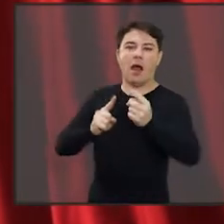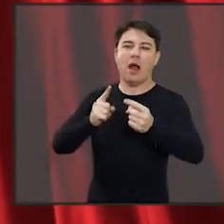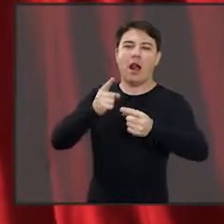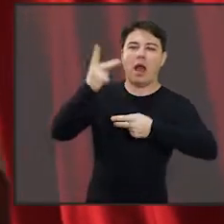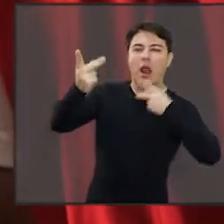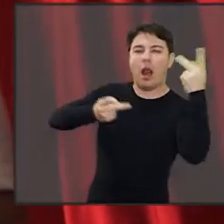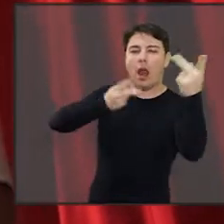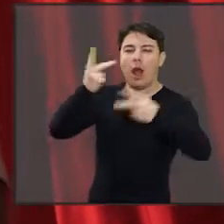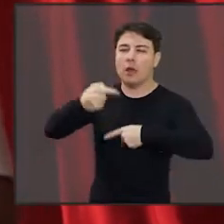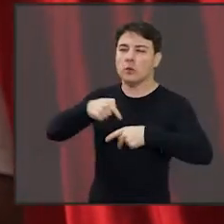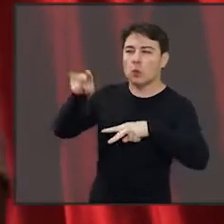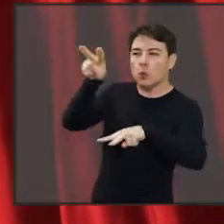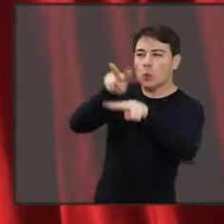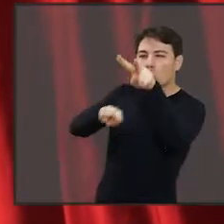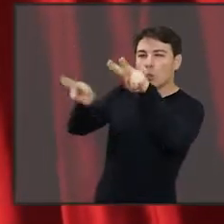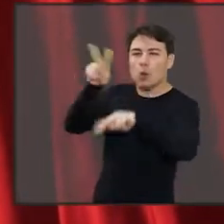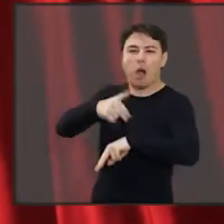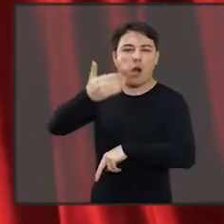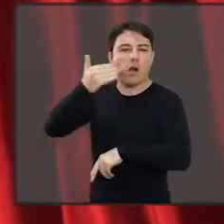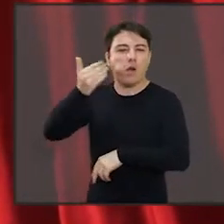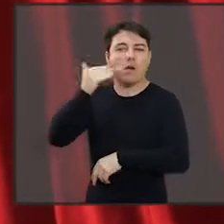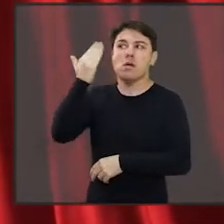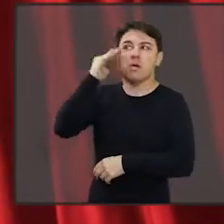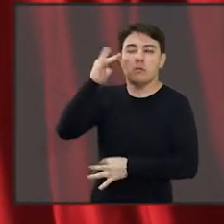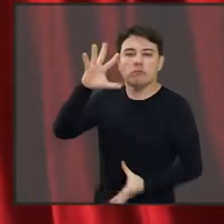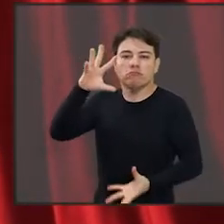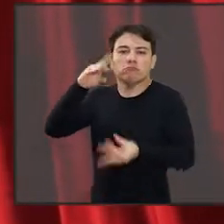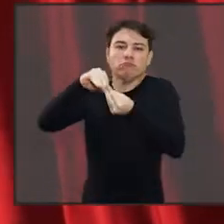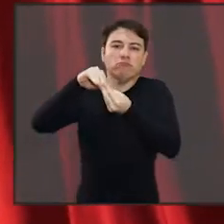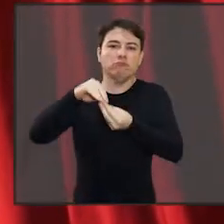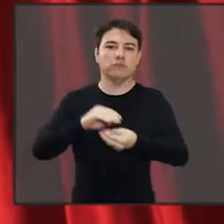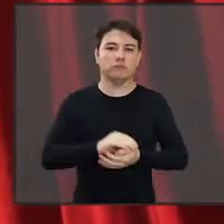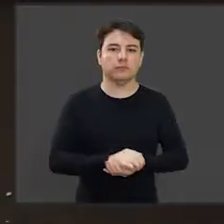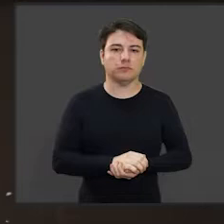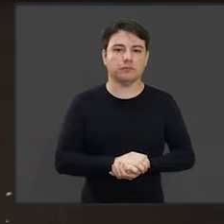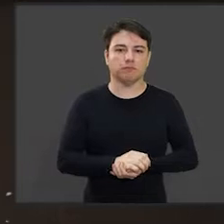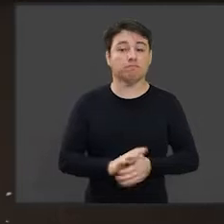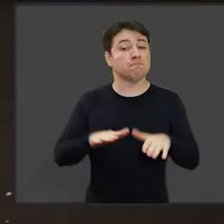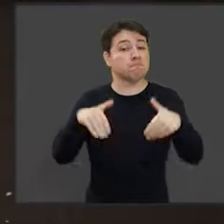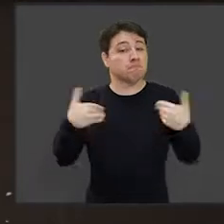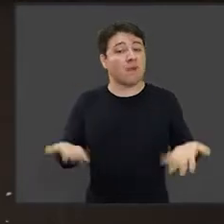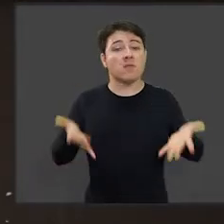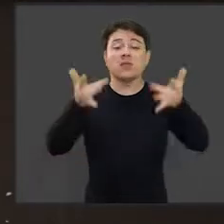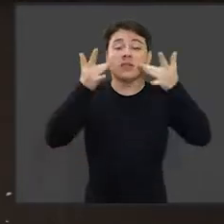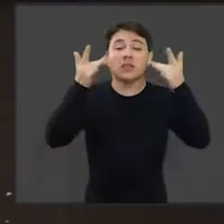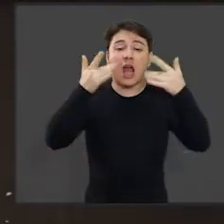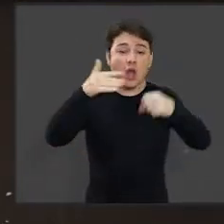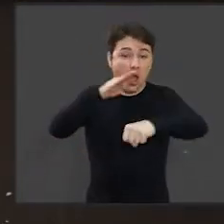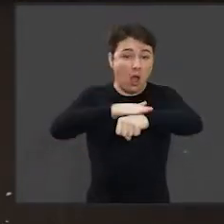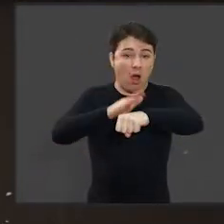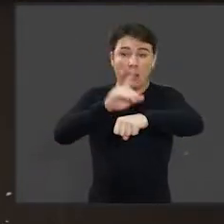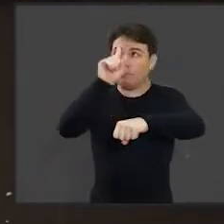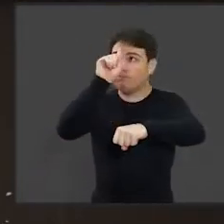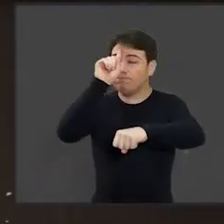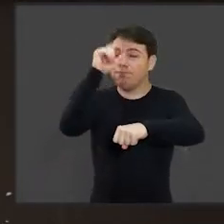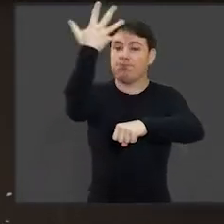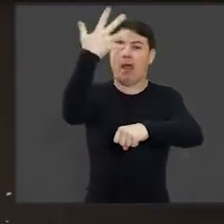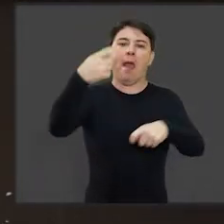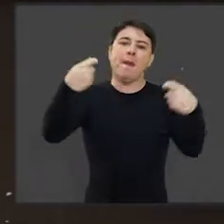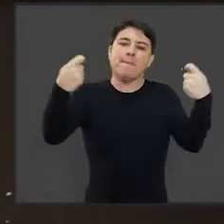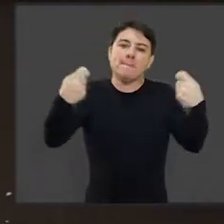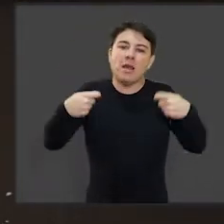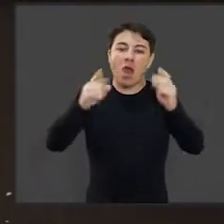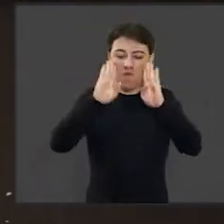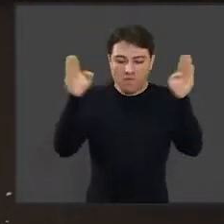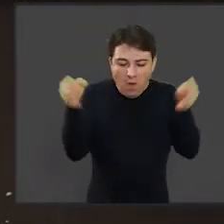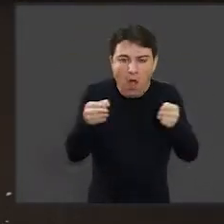que ele está me dizendo com as palavras, mas com o corpo e com as emoções dele. Então é um momento de se comprometer-se